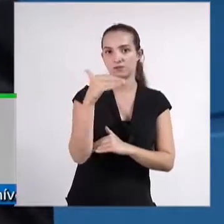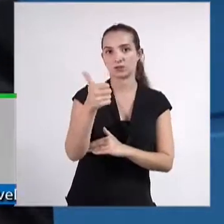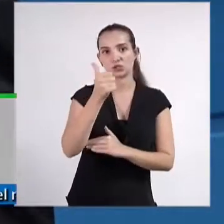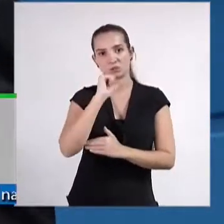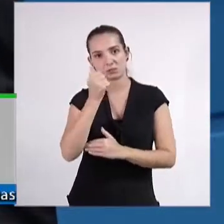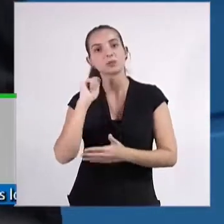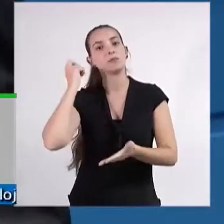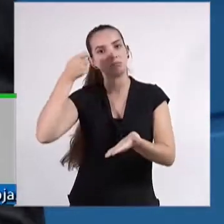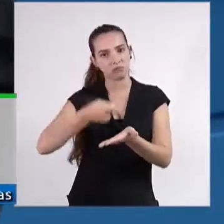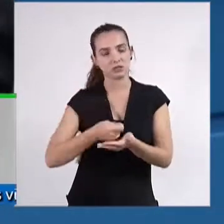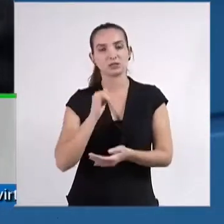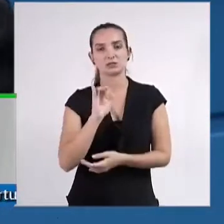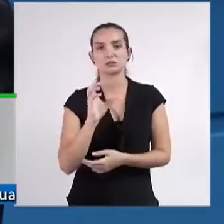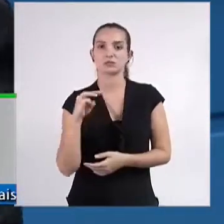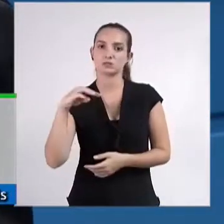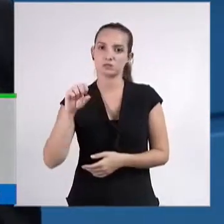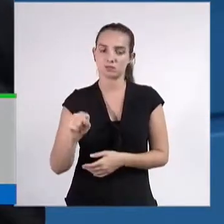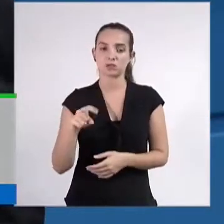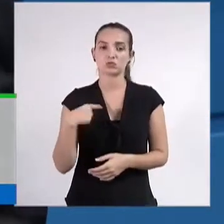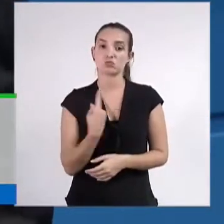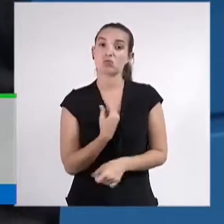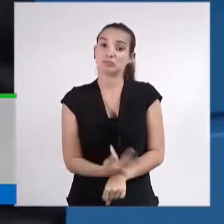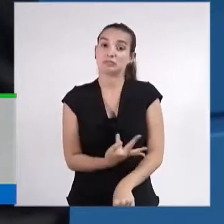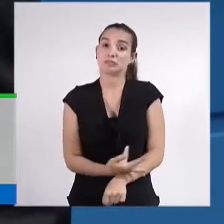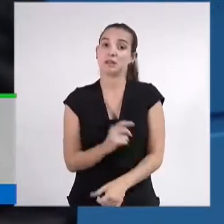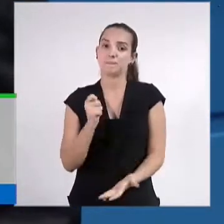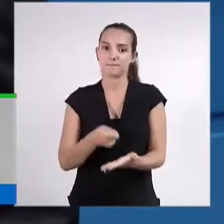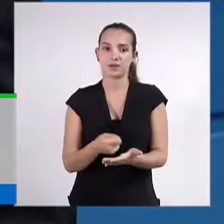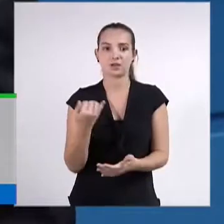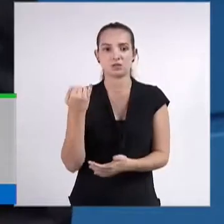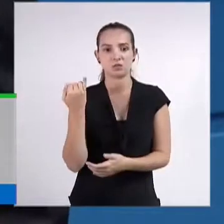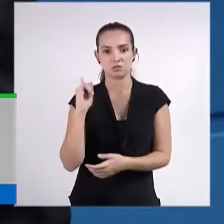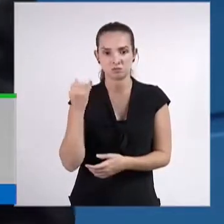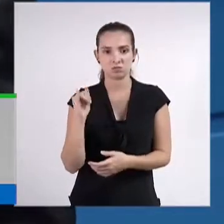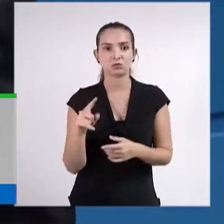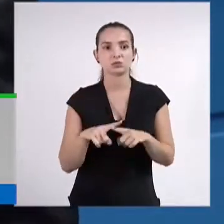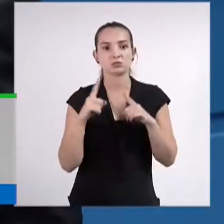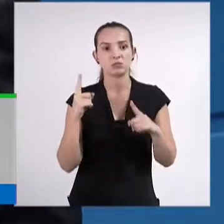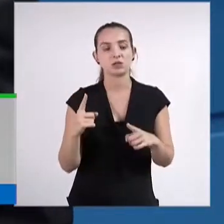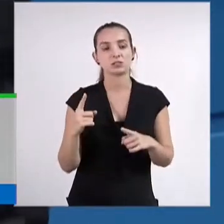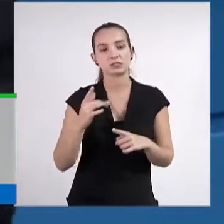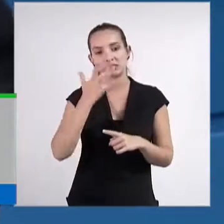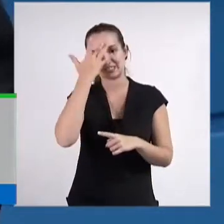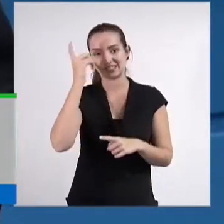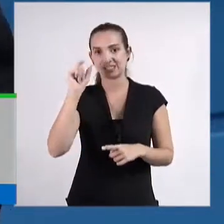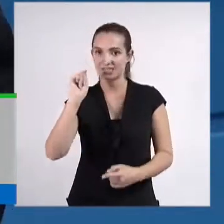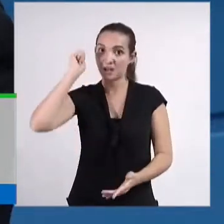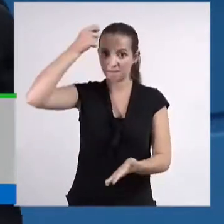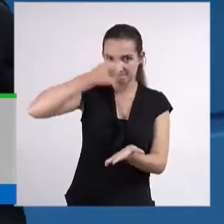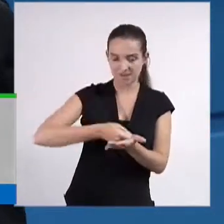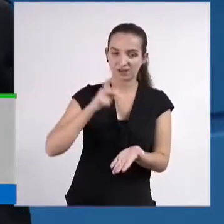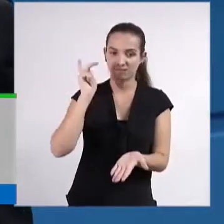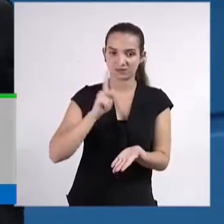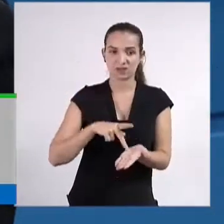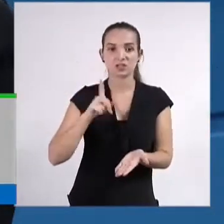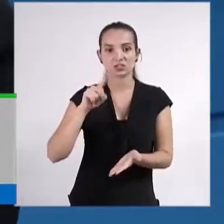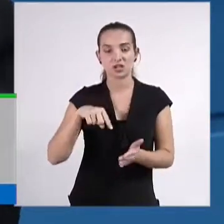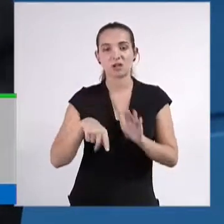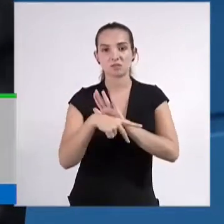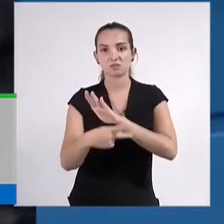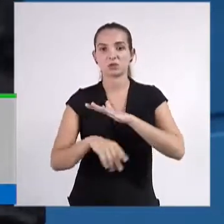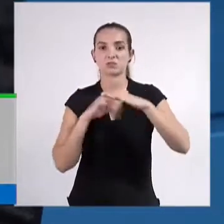paga o ICMS. Então, você suporta o ônus, mas quem paga, quem tem a obrigação tributária, é a empresa que